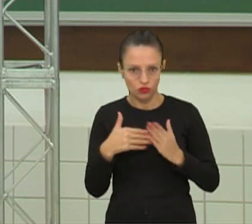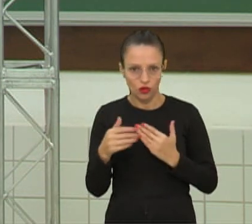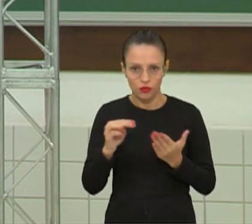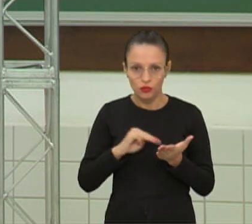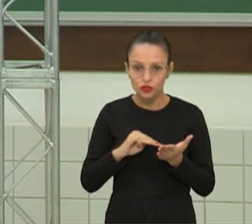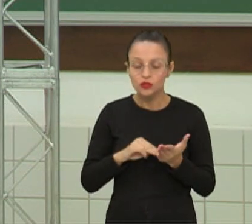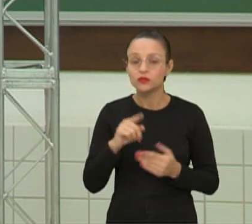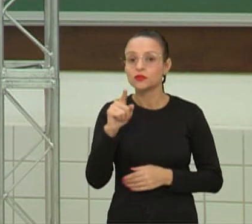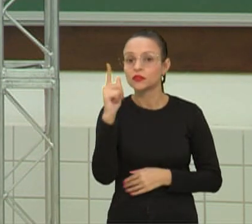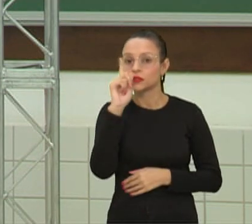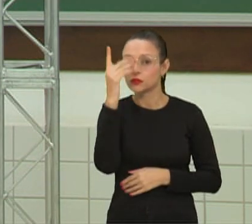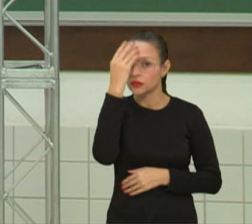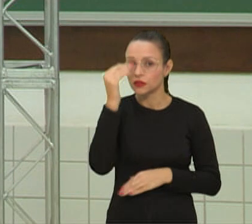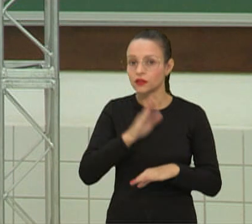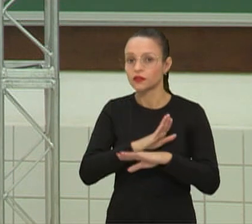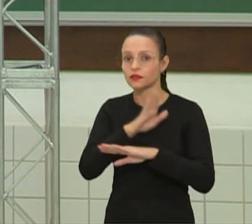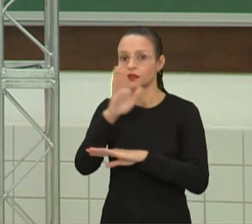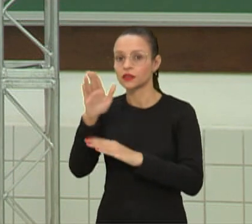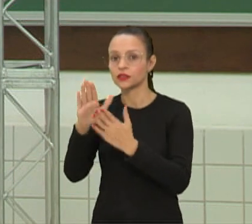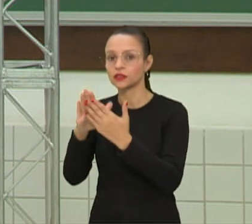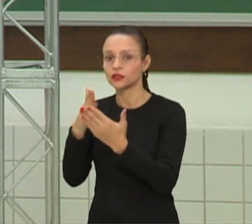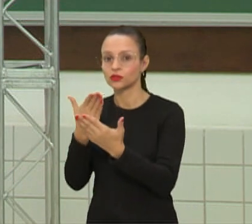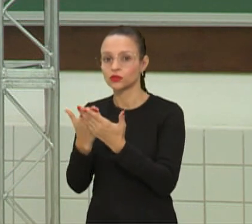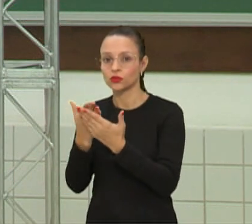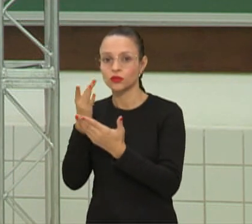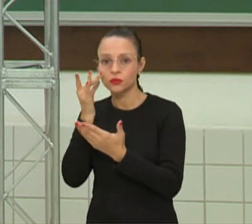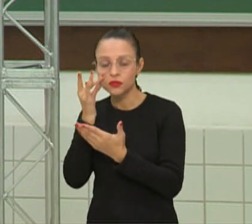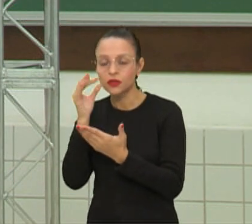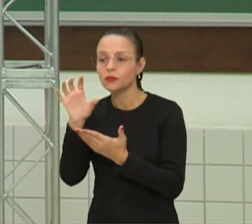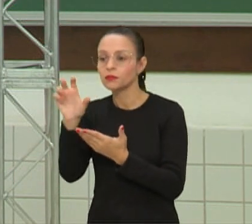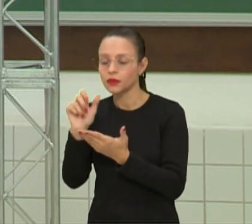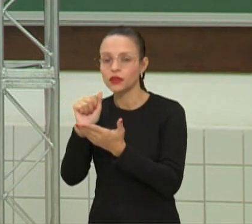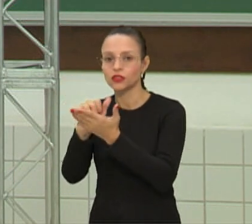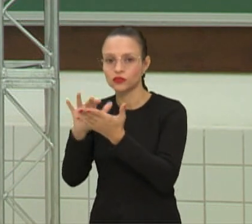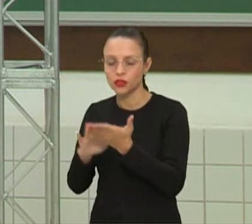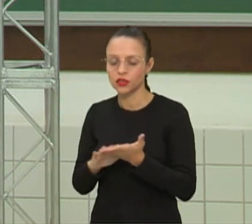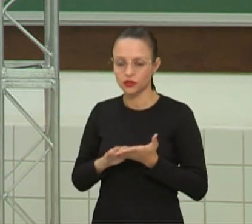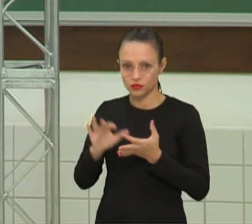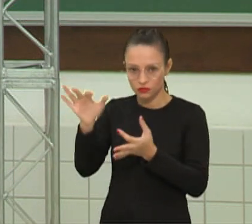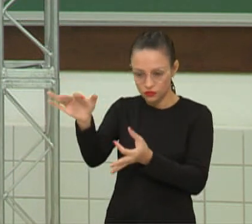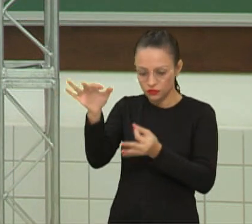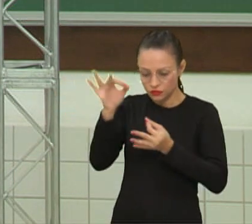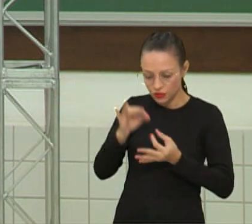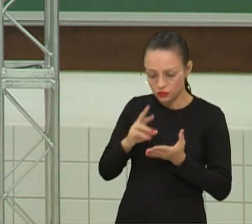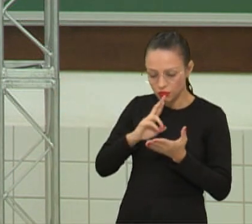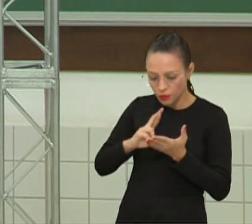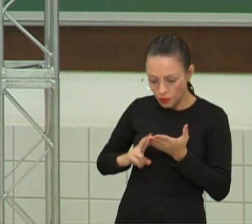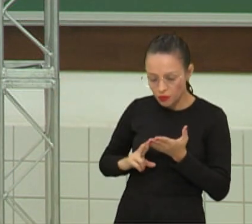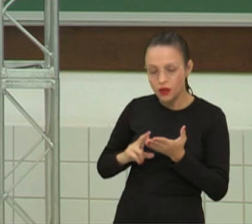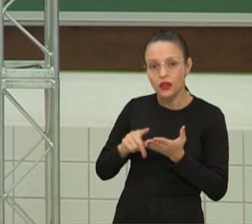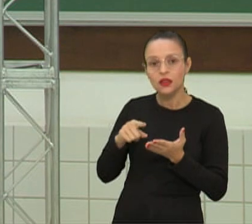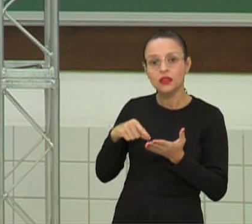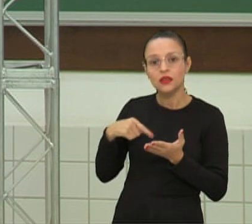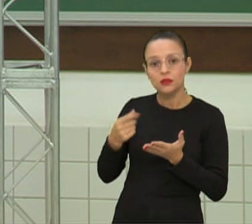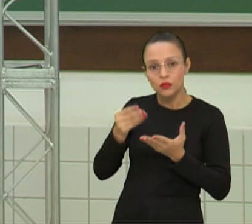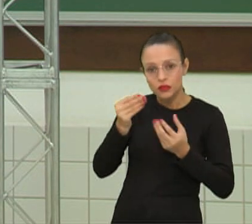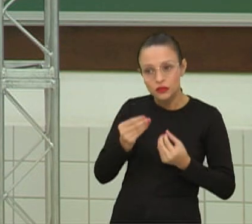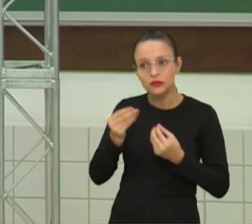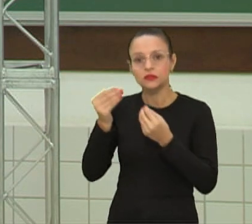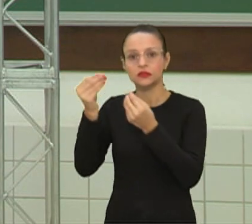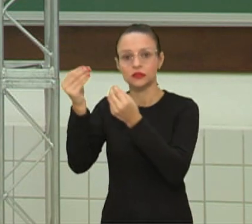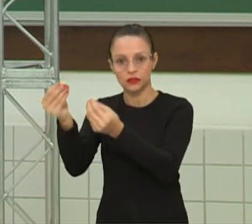esqueça de buscar suas atividades na escola e de levar elas feitas, né? Leve elas feitas para os professores poderem fazer a correção, lançar as presenças, lançar nota,